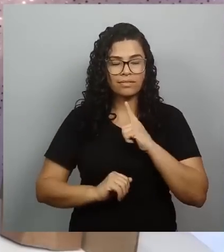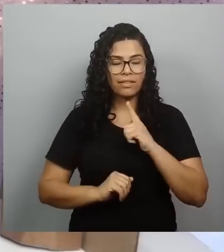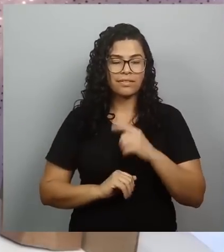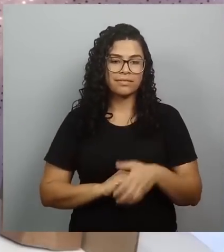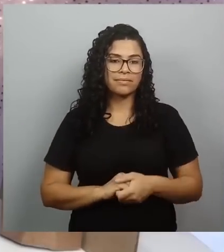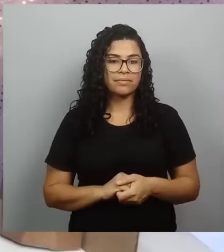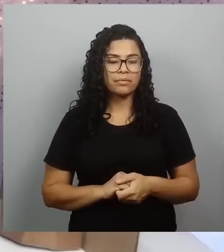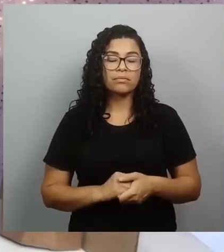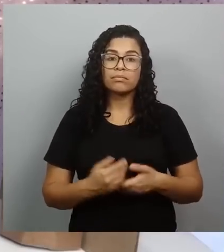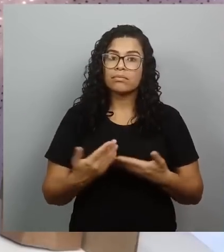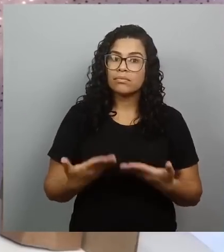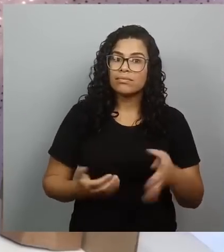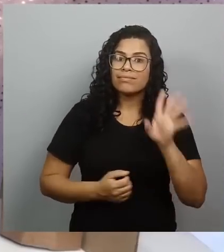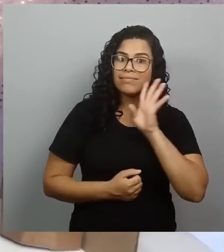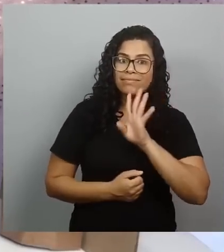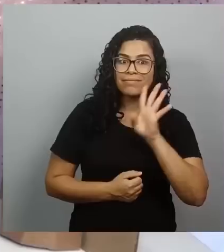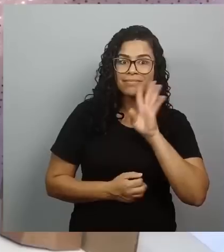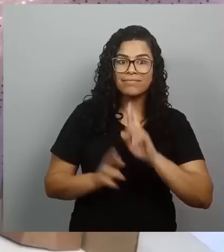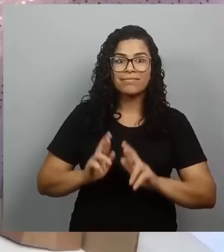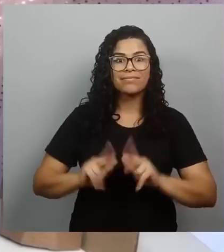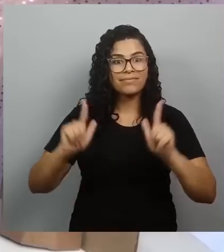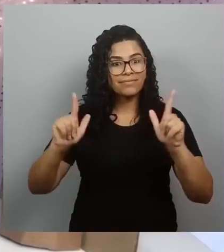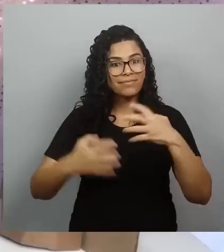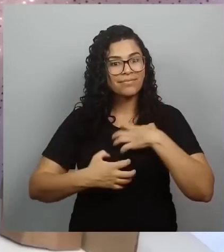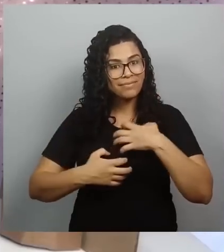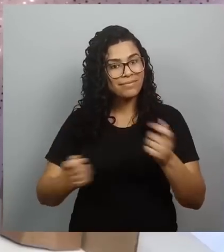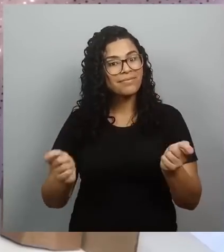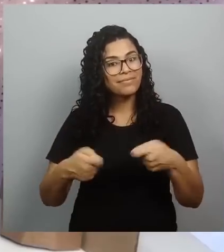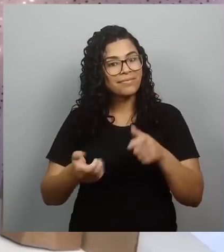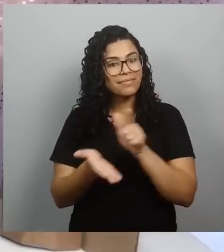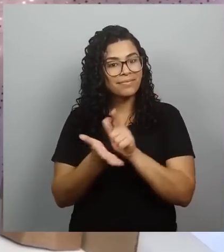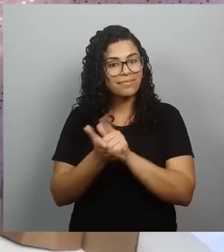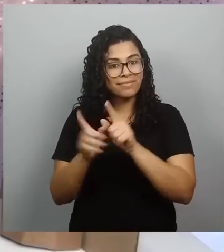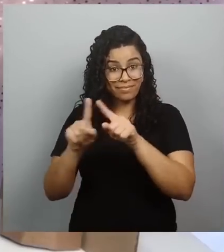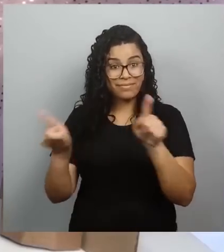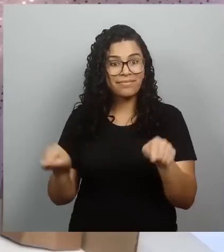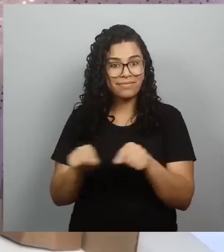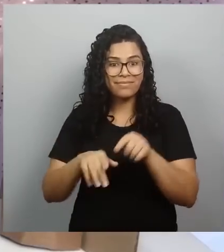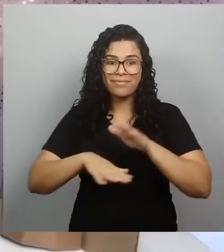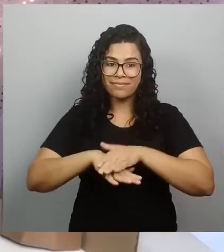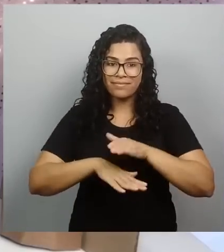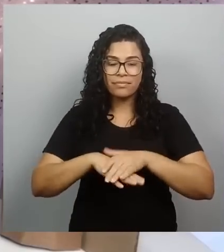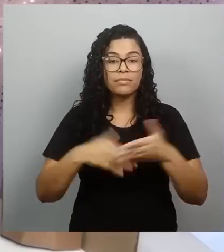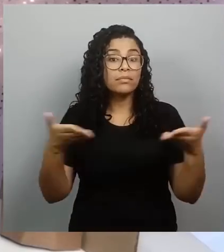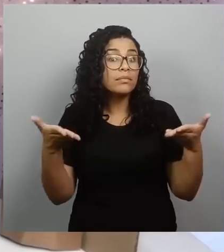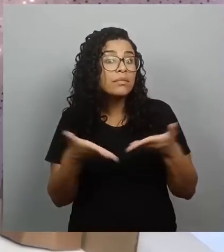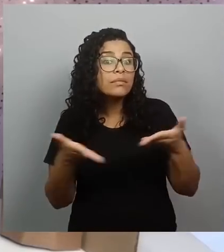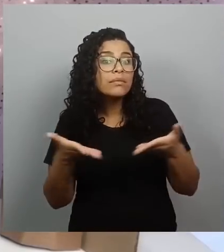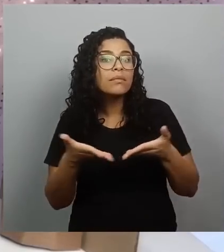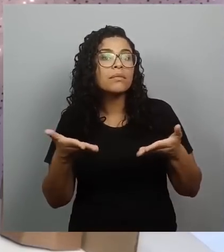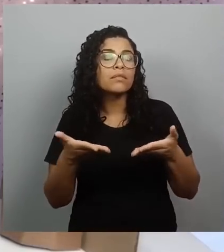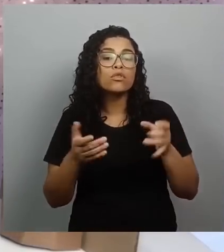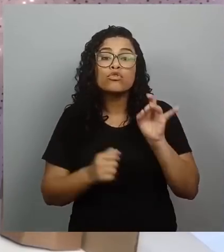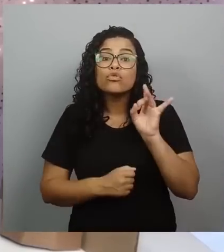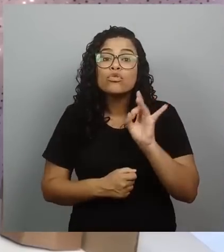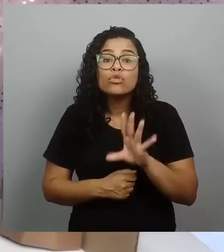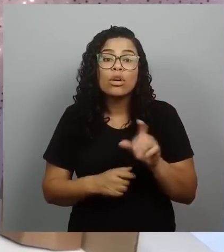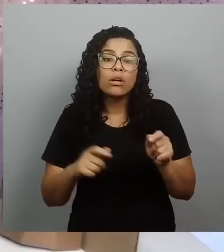Nossa, que versatilidade que tem o papelão, não é mesmo? E agora encaixar. Vamos encaixar